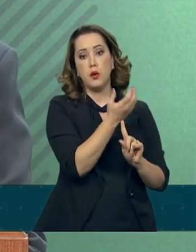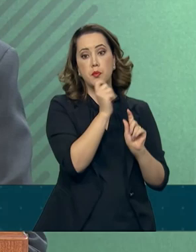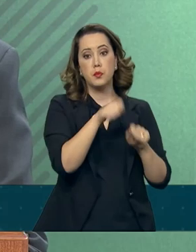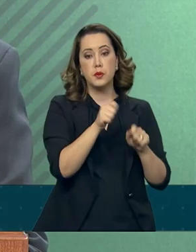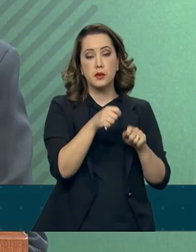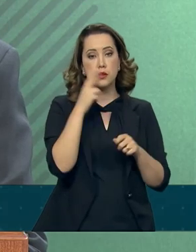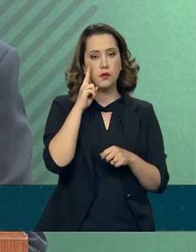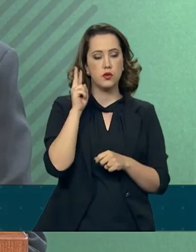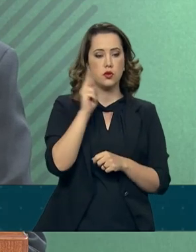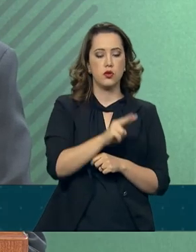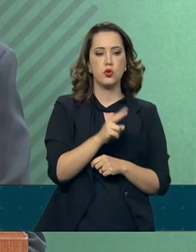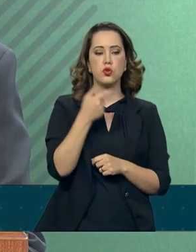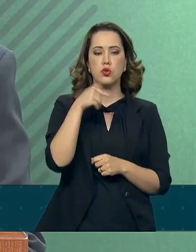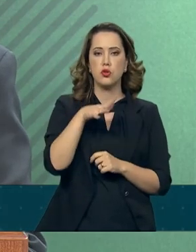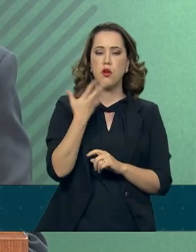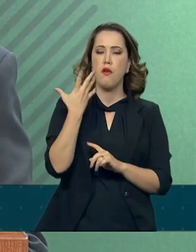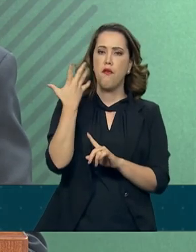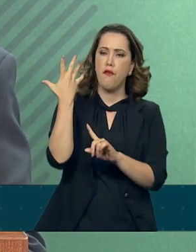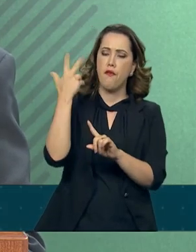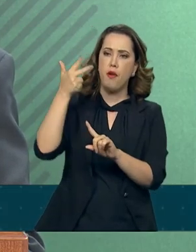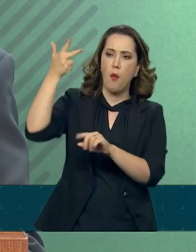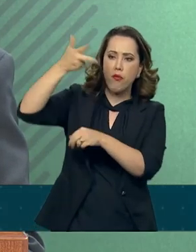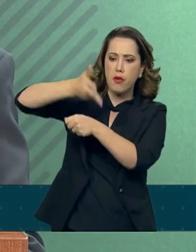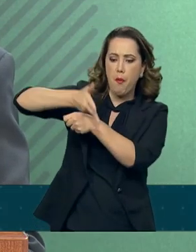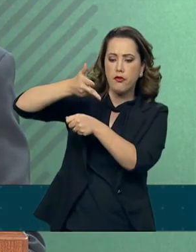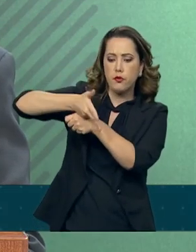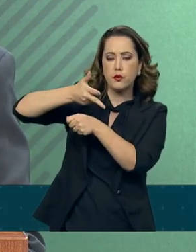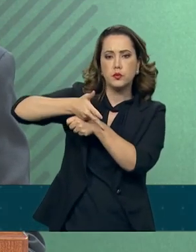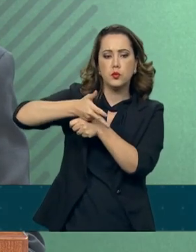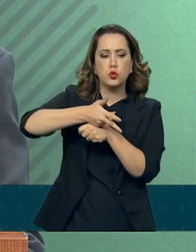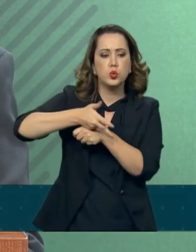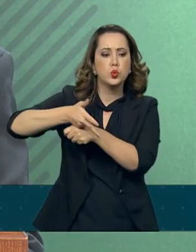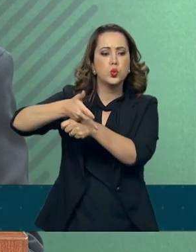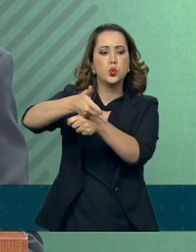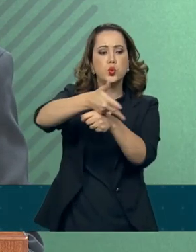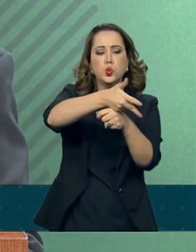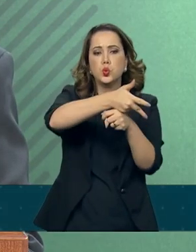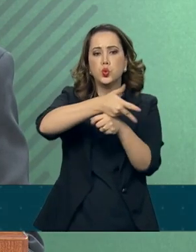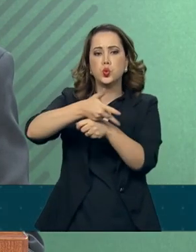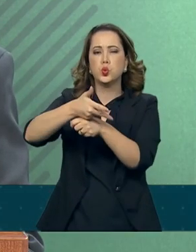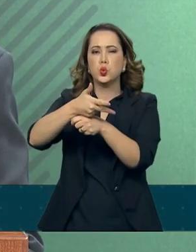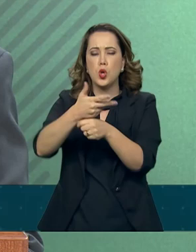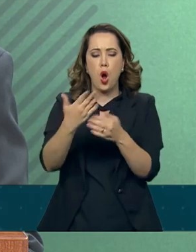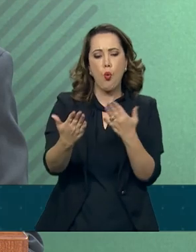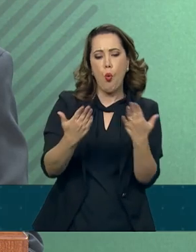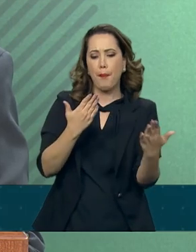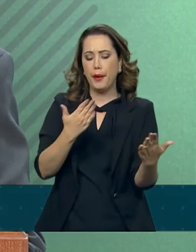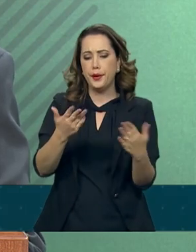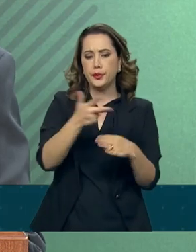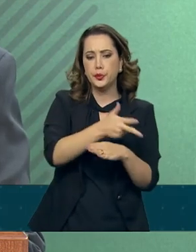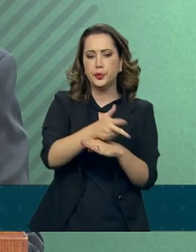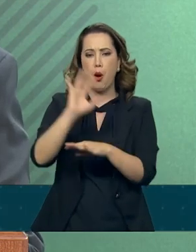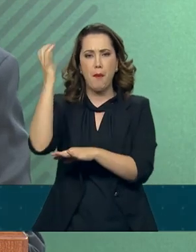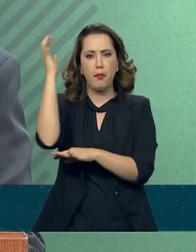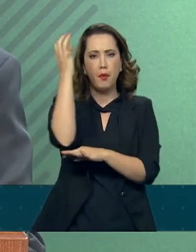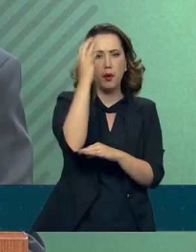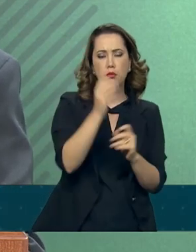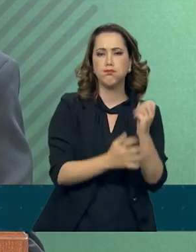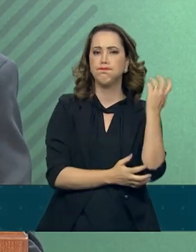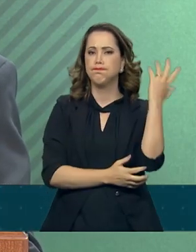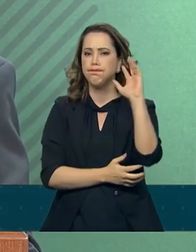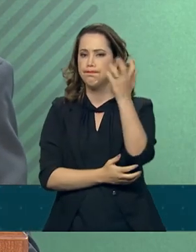diretamente de satélites facilitando operações de monitoramento territorial e ambiental